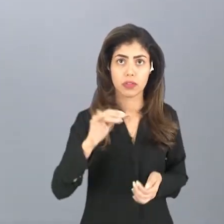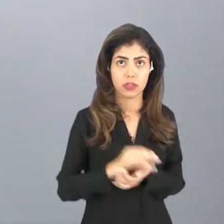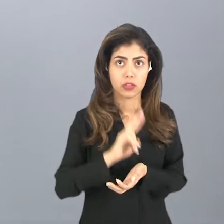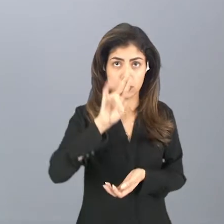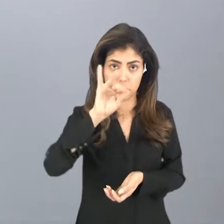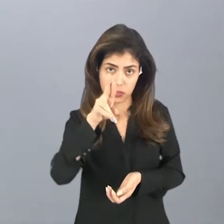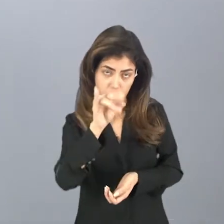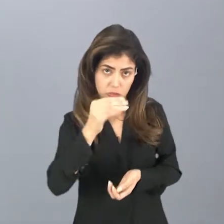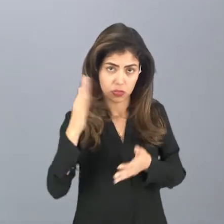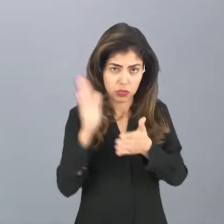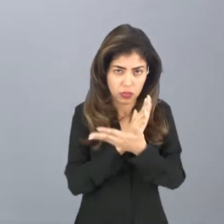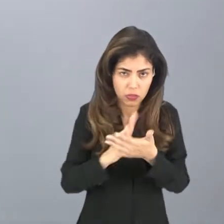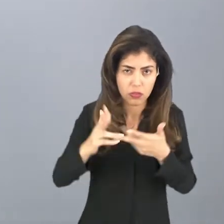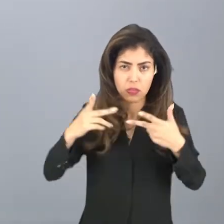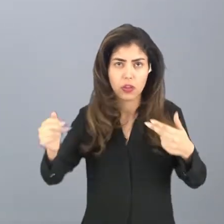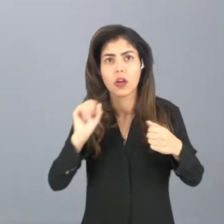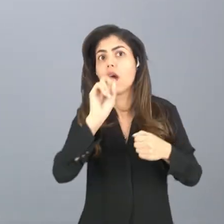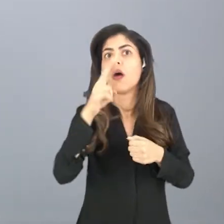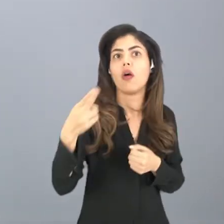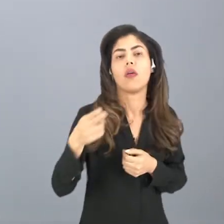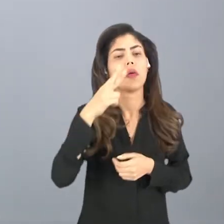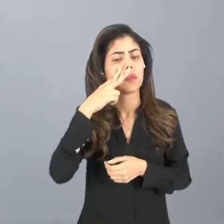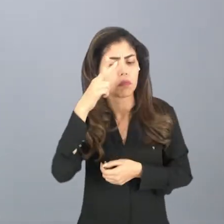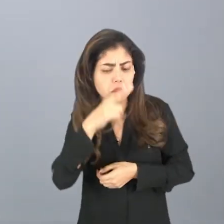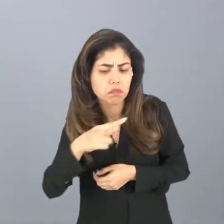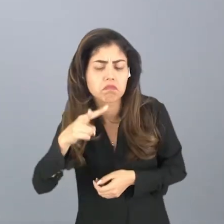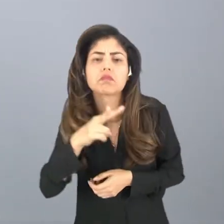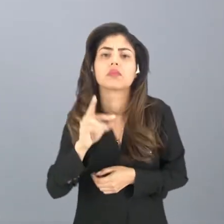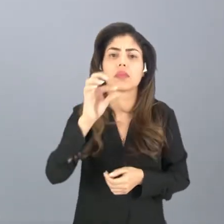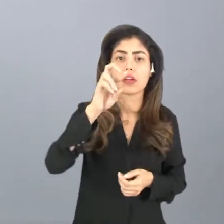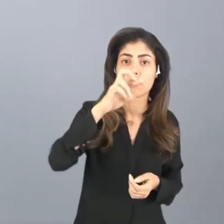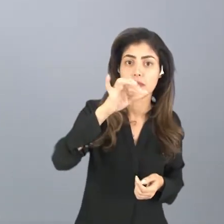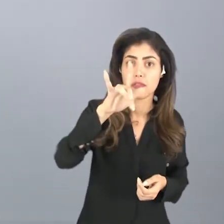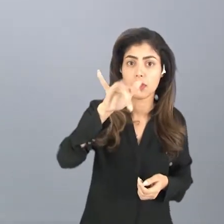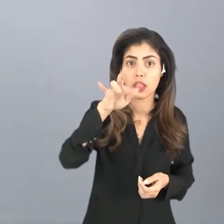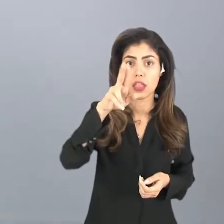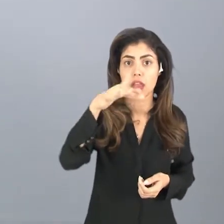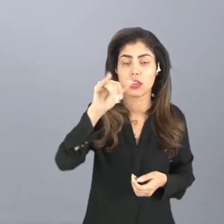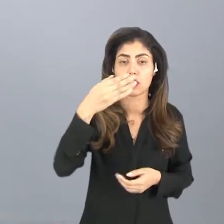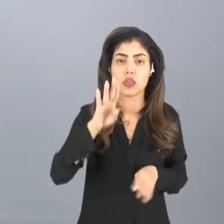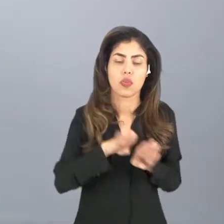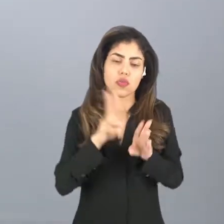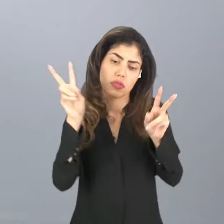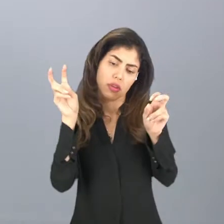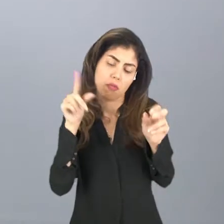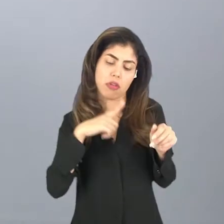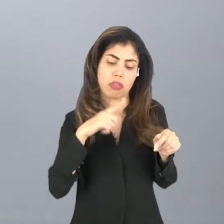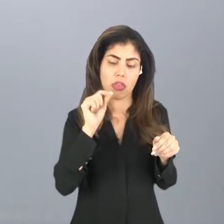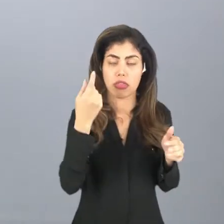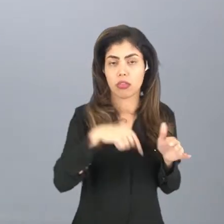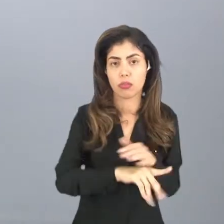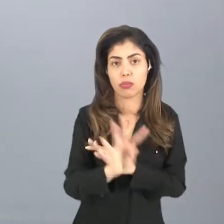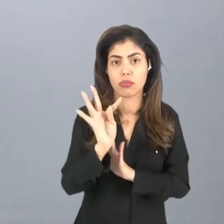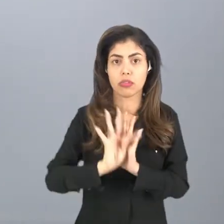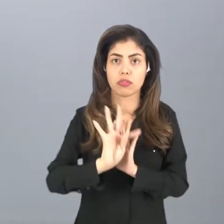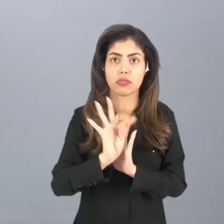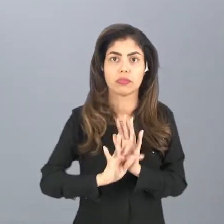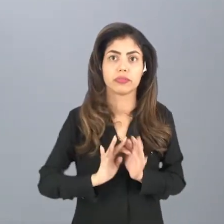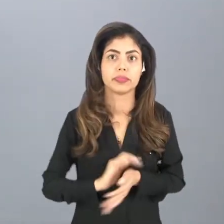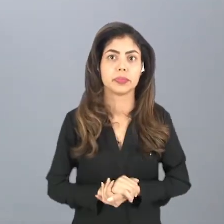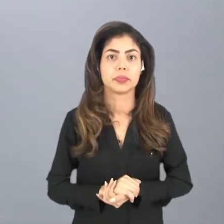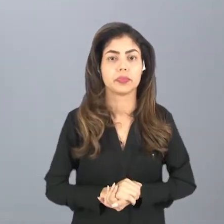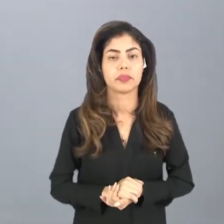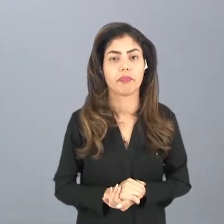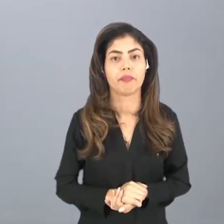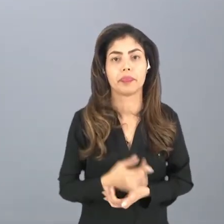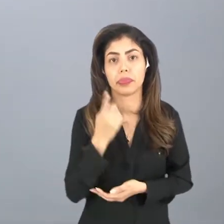né, um juízo de alguma coisa, né, ou uma avaliação de uma determinada coisa também, ou de determinado tema que está dentro do texto, certo?